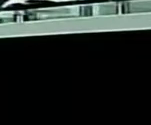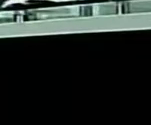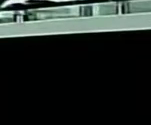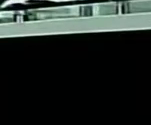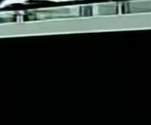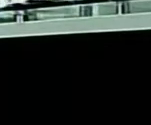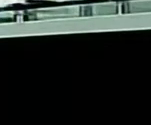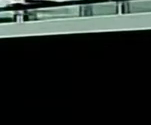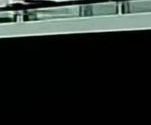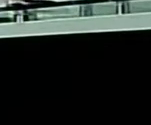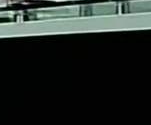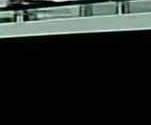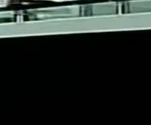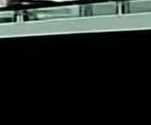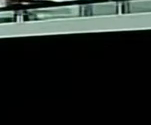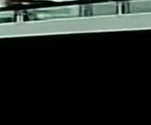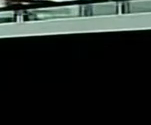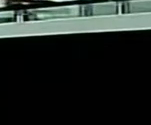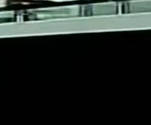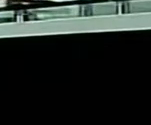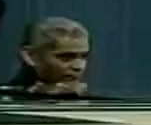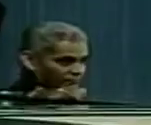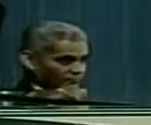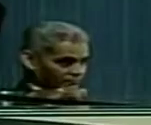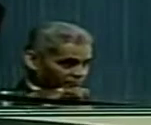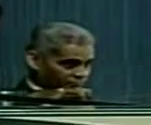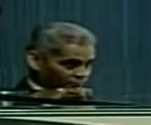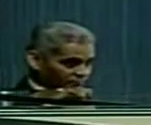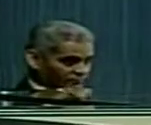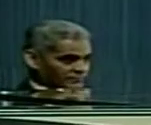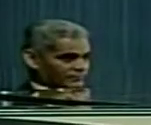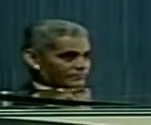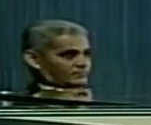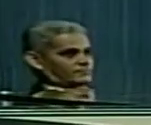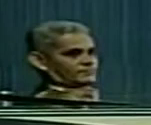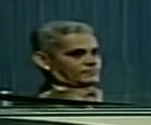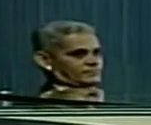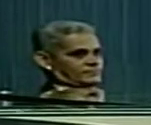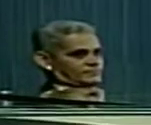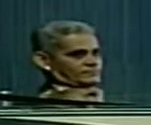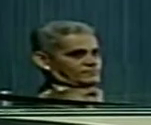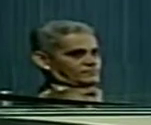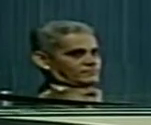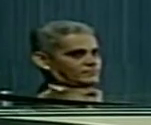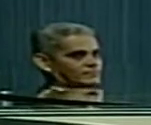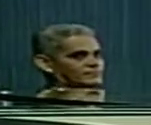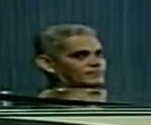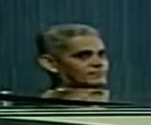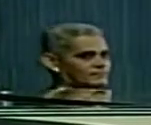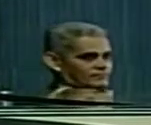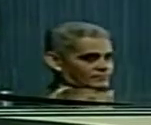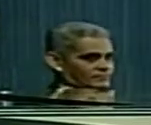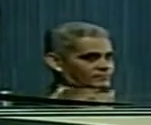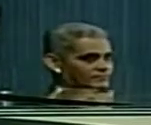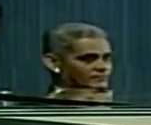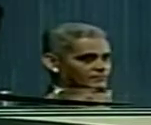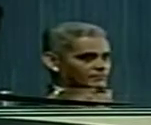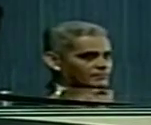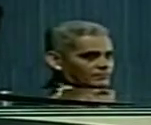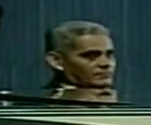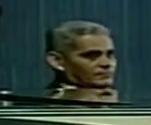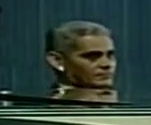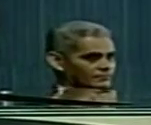excelentíssima senhora presidente, excelentíssimos senhores deputados e deputadas, telespectadores da TV